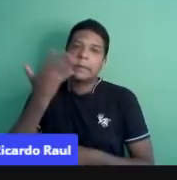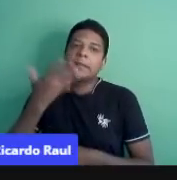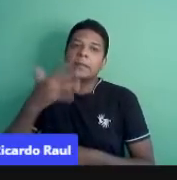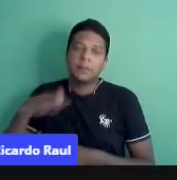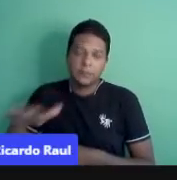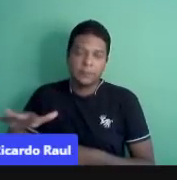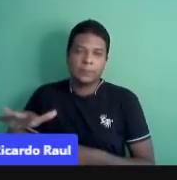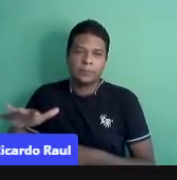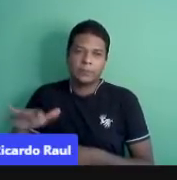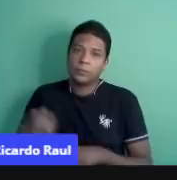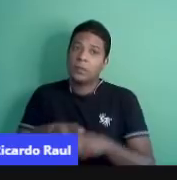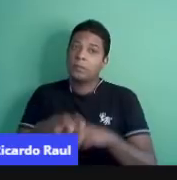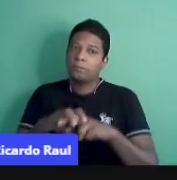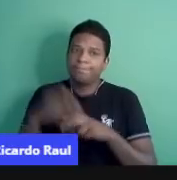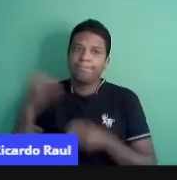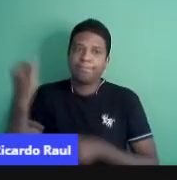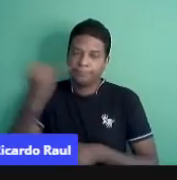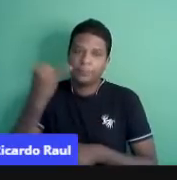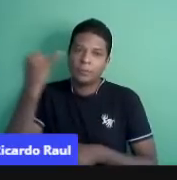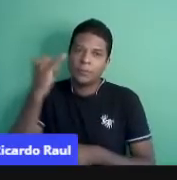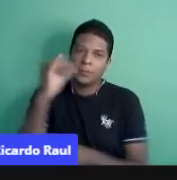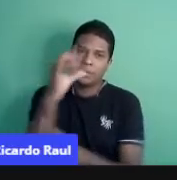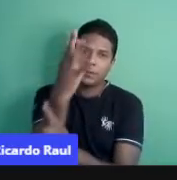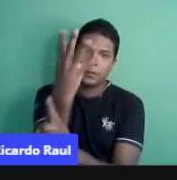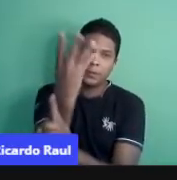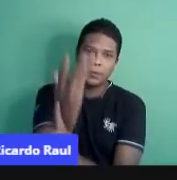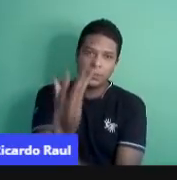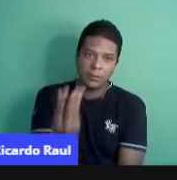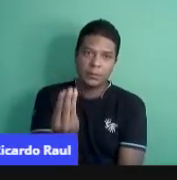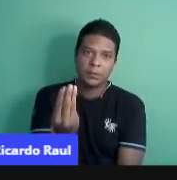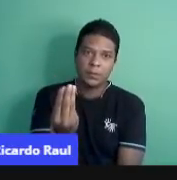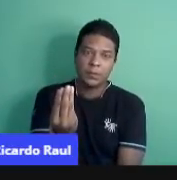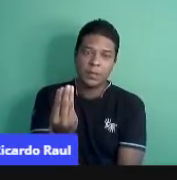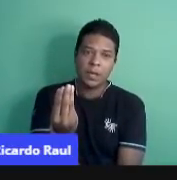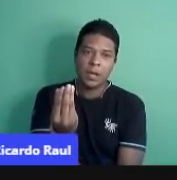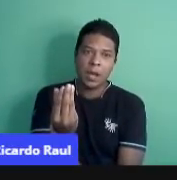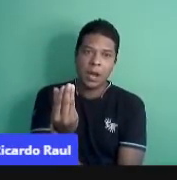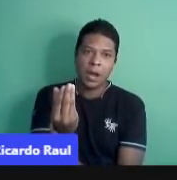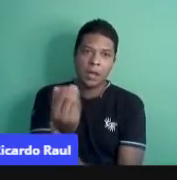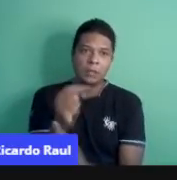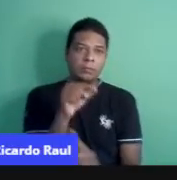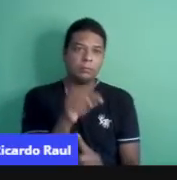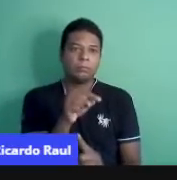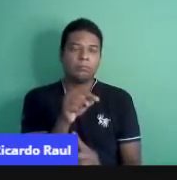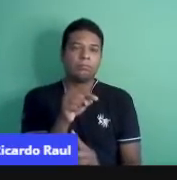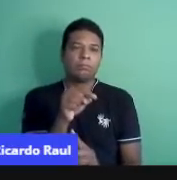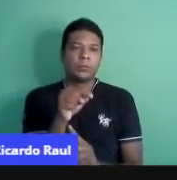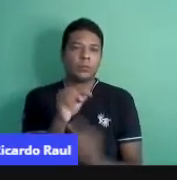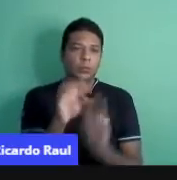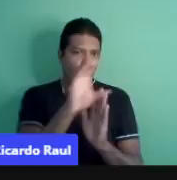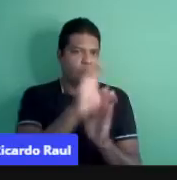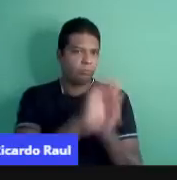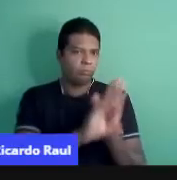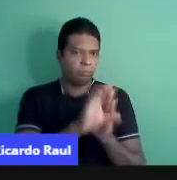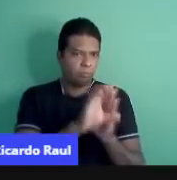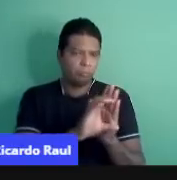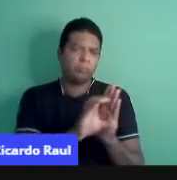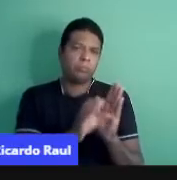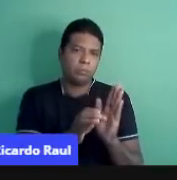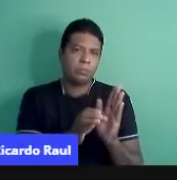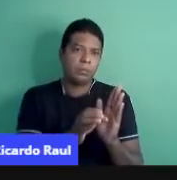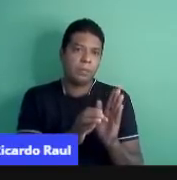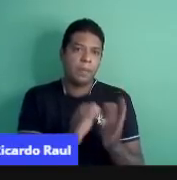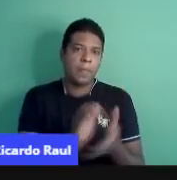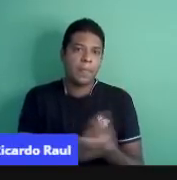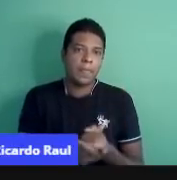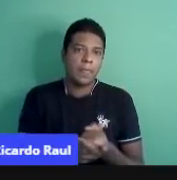E por isso a importância da arte, porque a arte é algo Curricular, entretanto, é